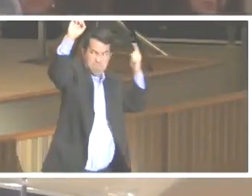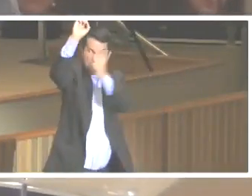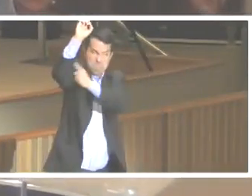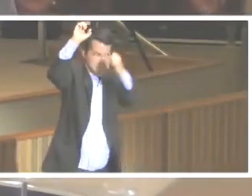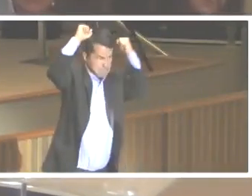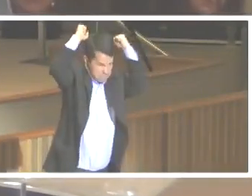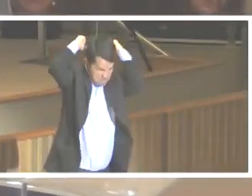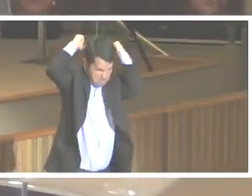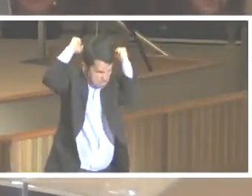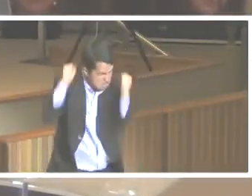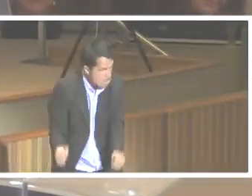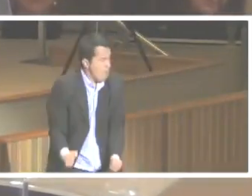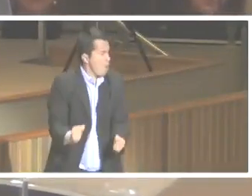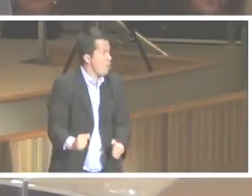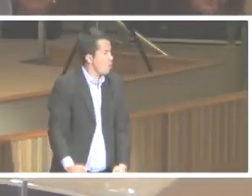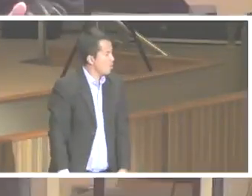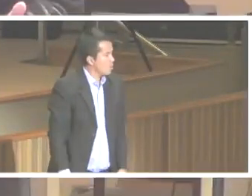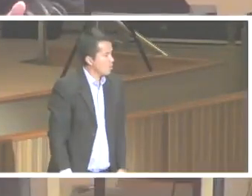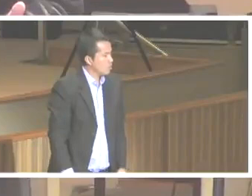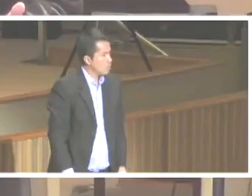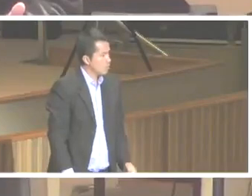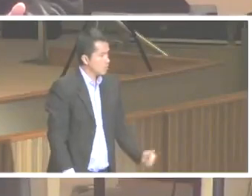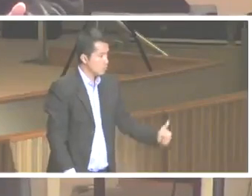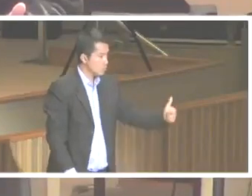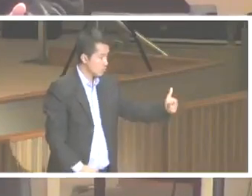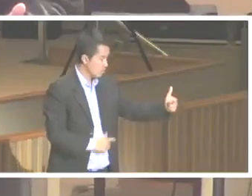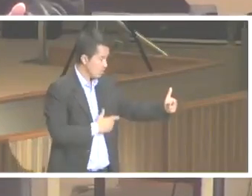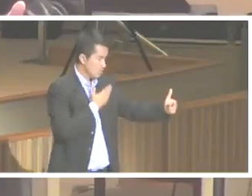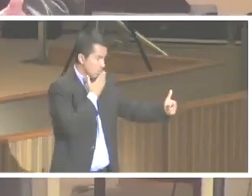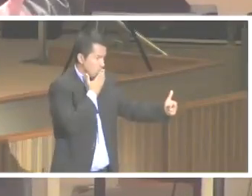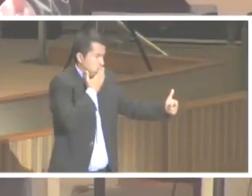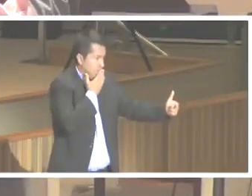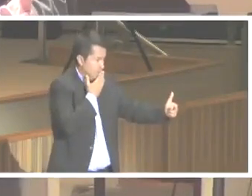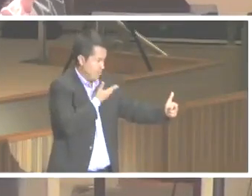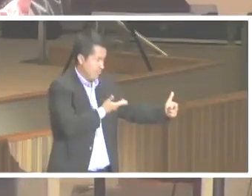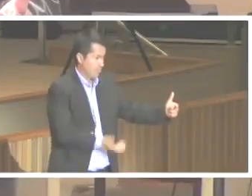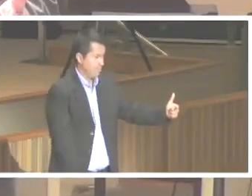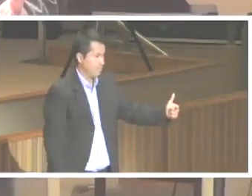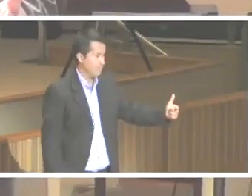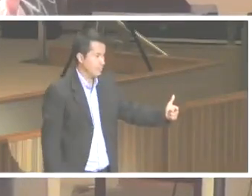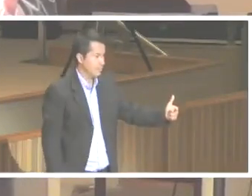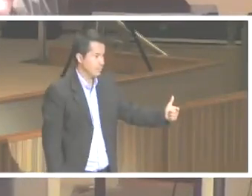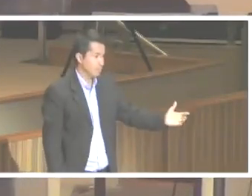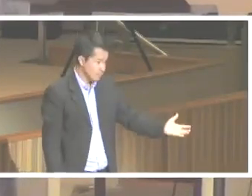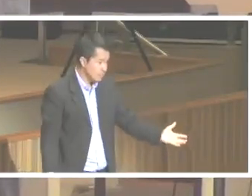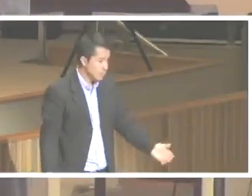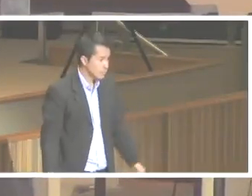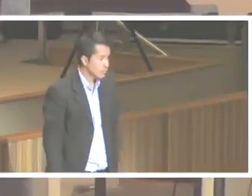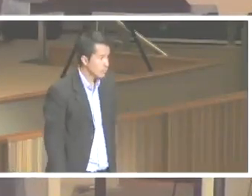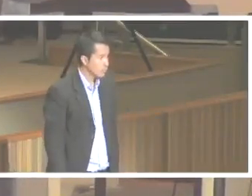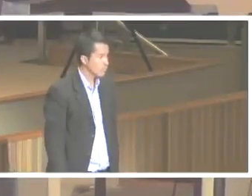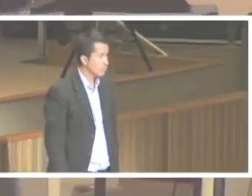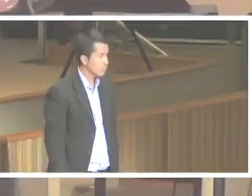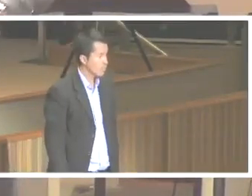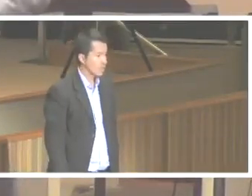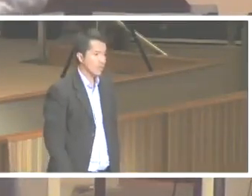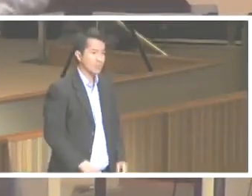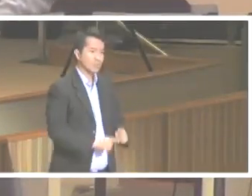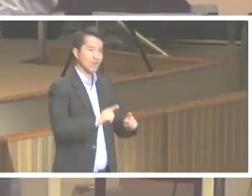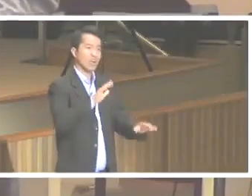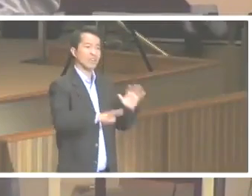gente crescer nessas coisas então porque às vezes a gente olha para as situações da vida